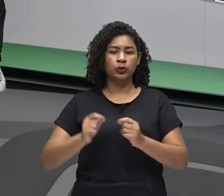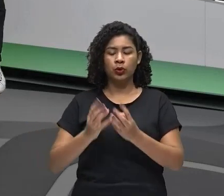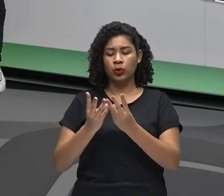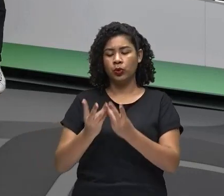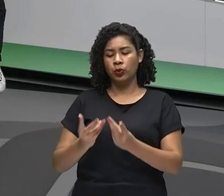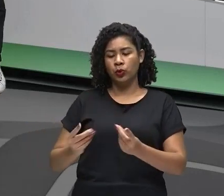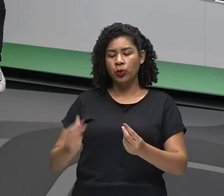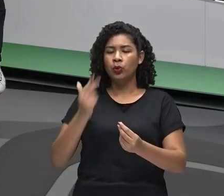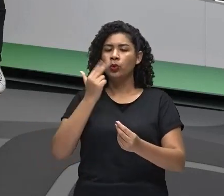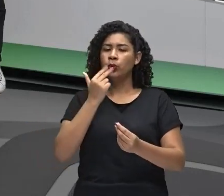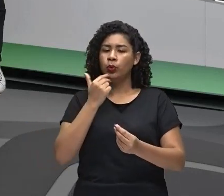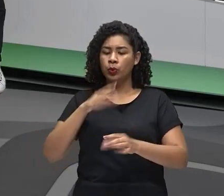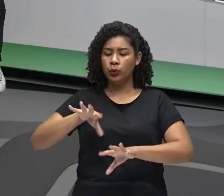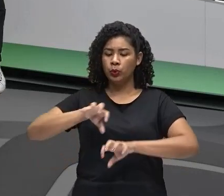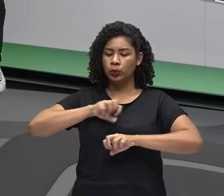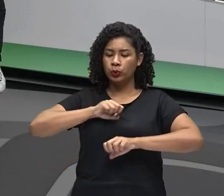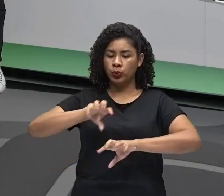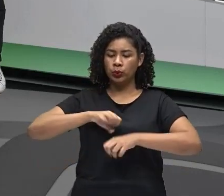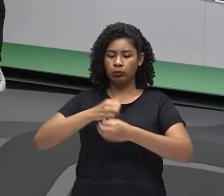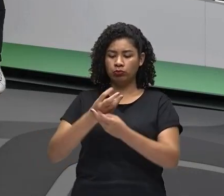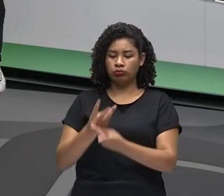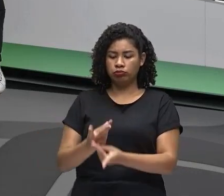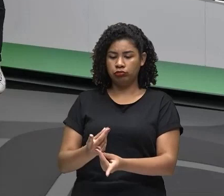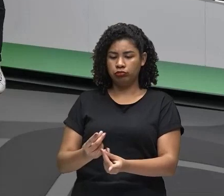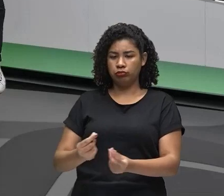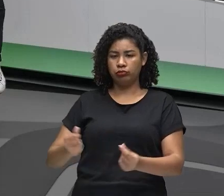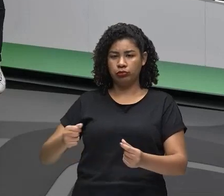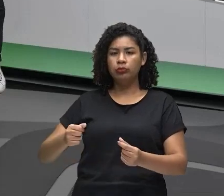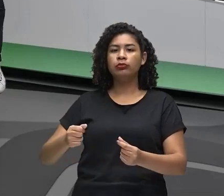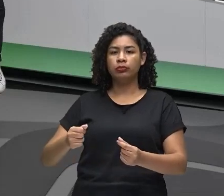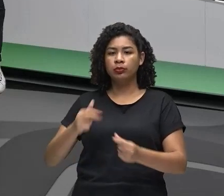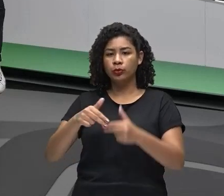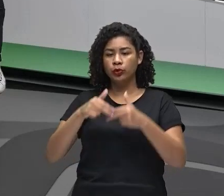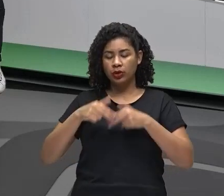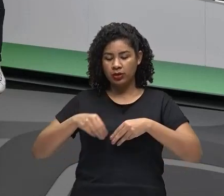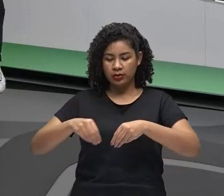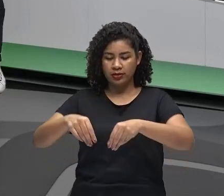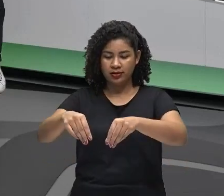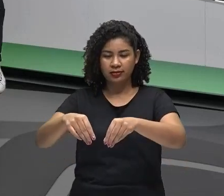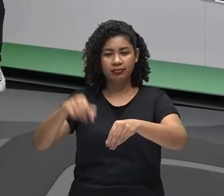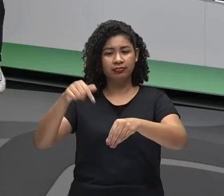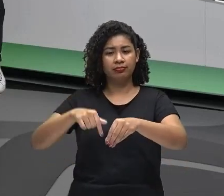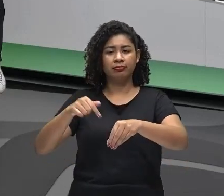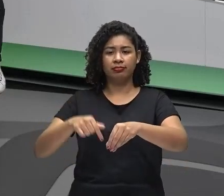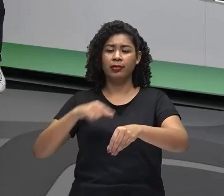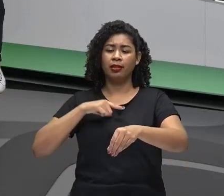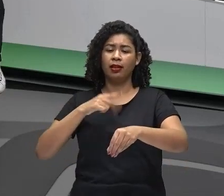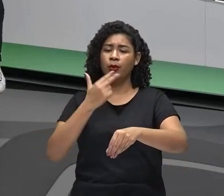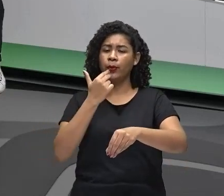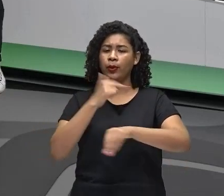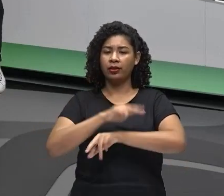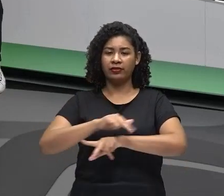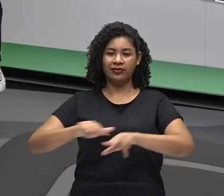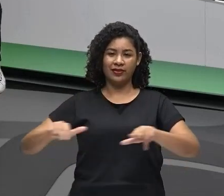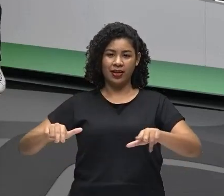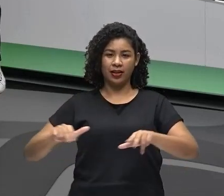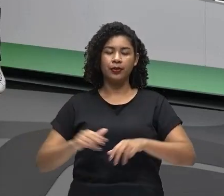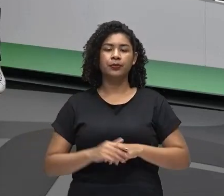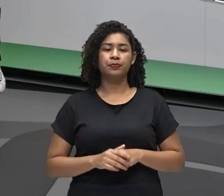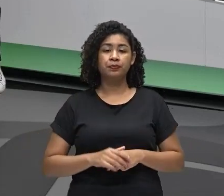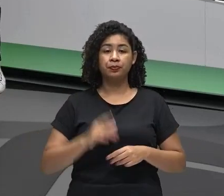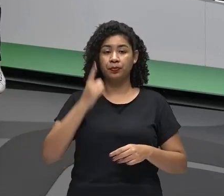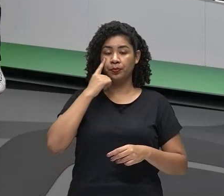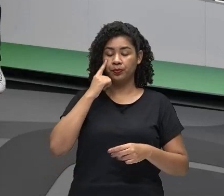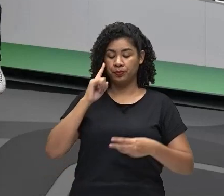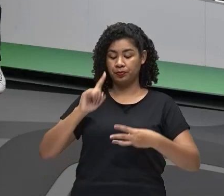eles trazem esses nutrientes para o solo, que torna o solo, né, mais rico em nutrientes, vai tornar um solo mais fértil, certo? Lá nos produtores,